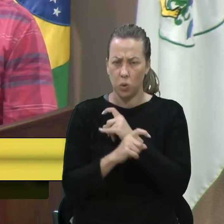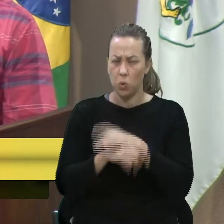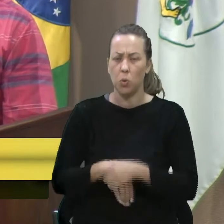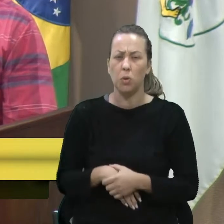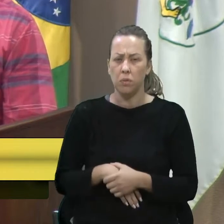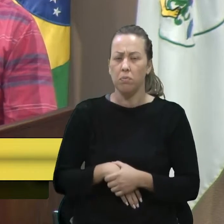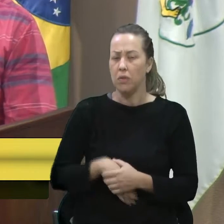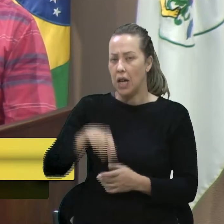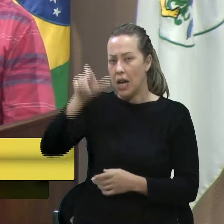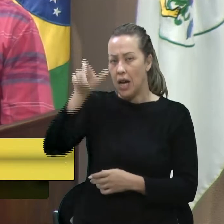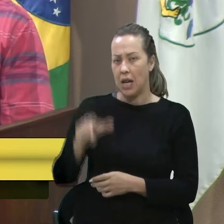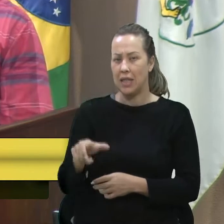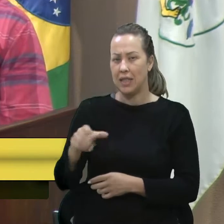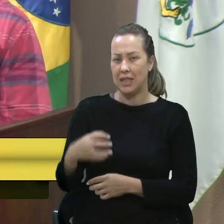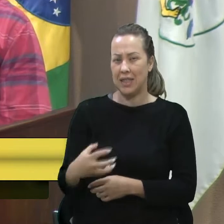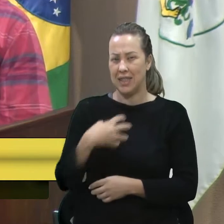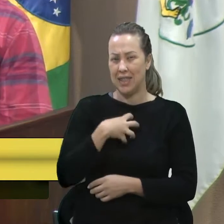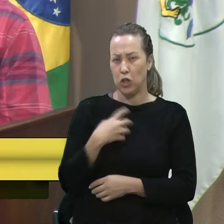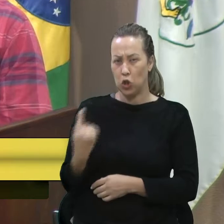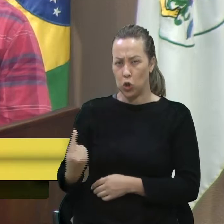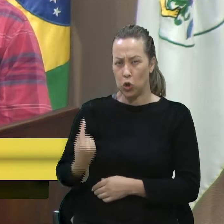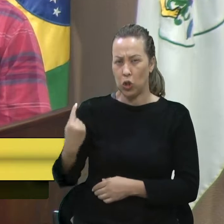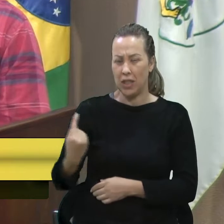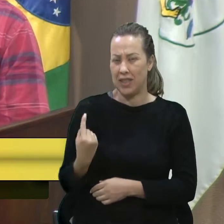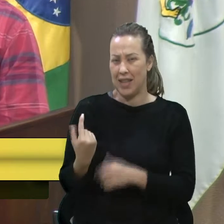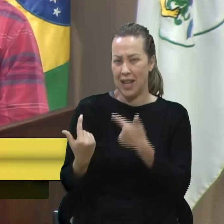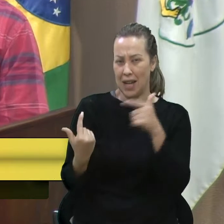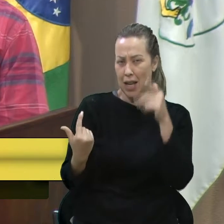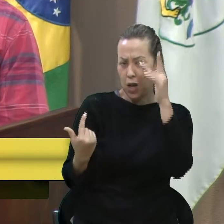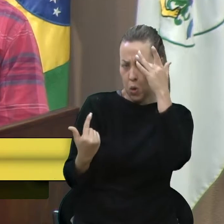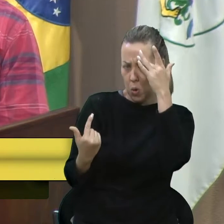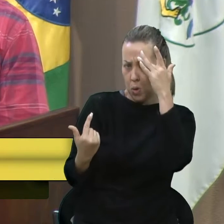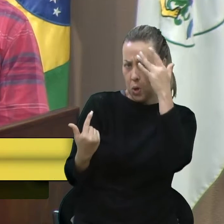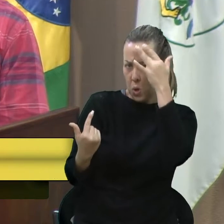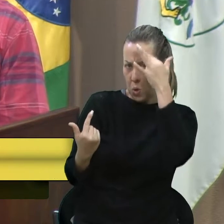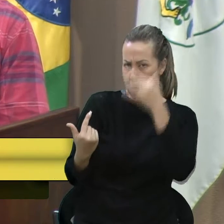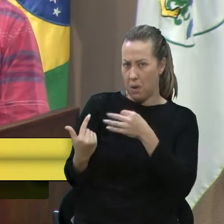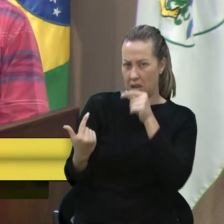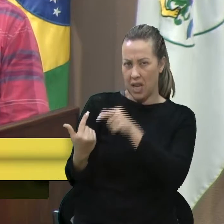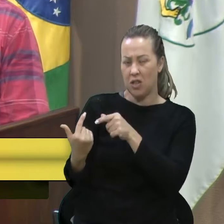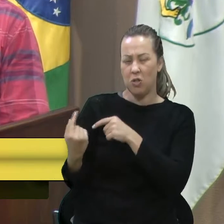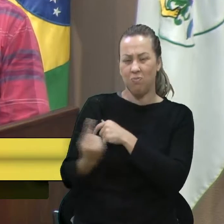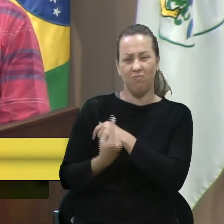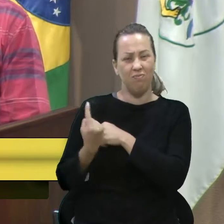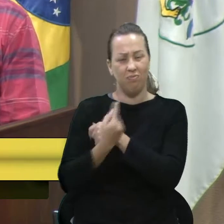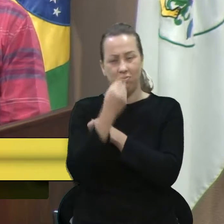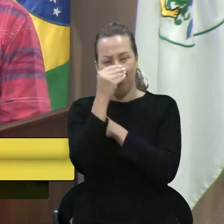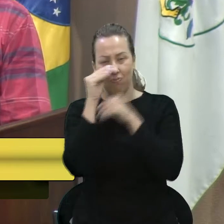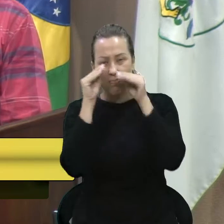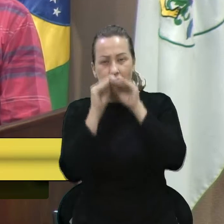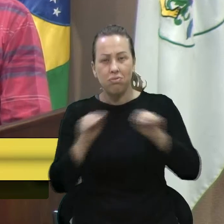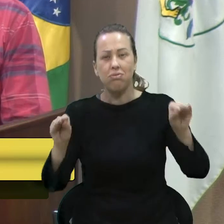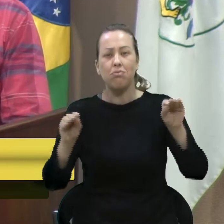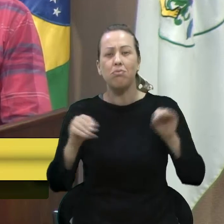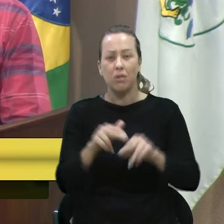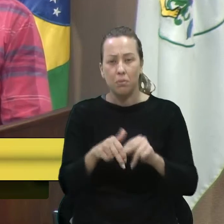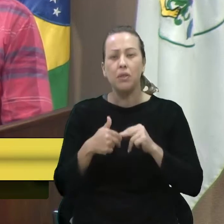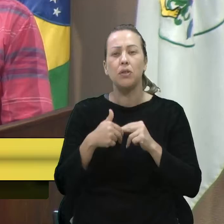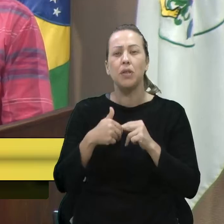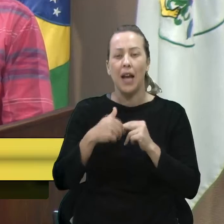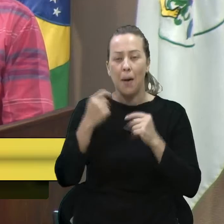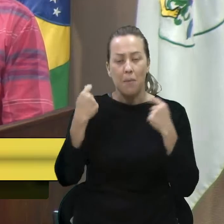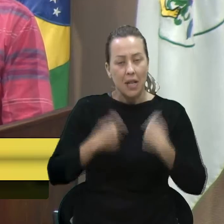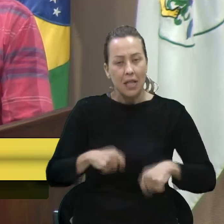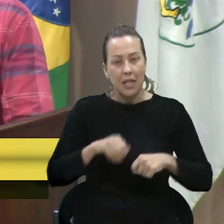A pessoa se sente sozinha, incompreendida. Talvez está aí a necessidade imensa